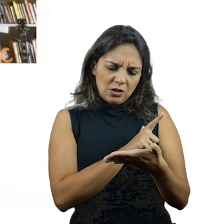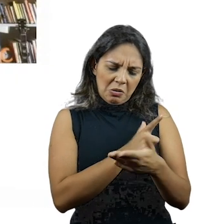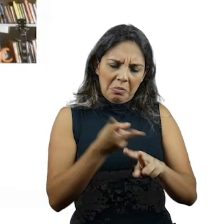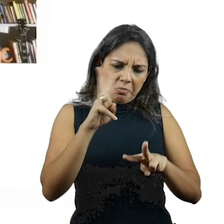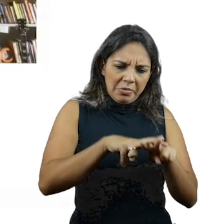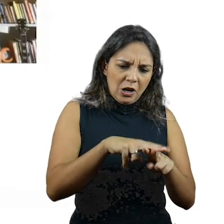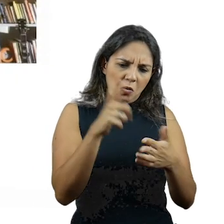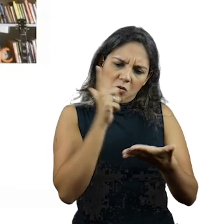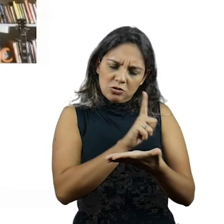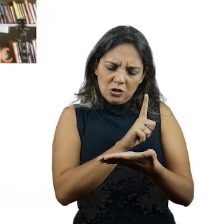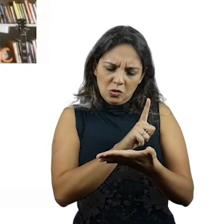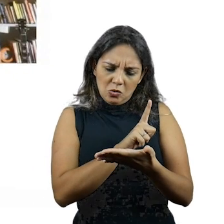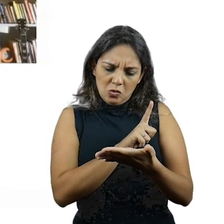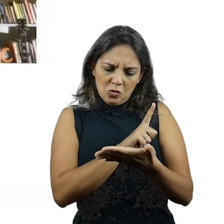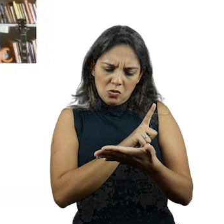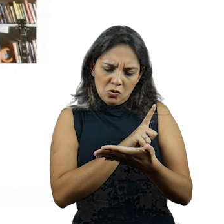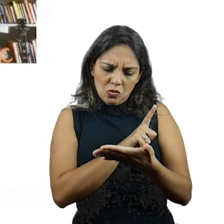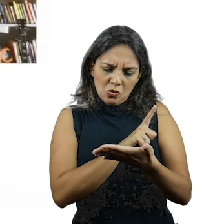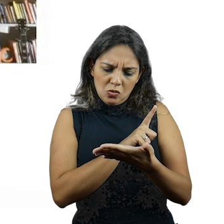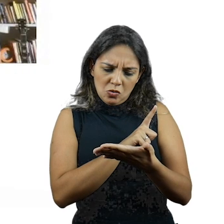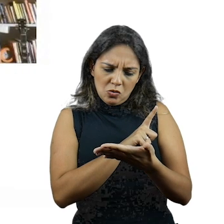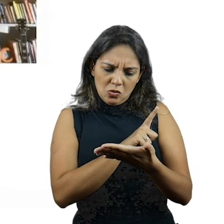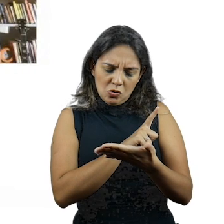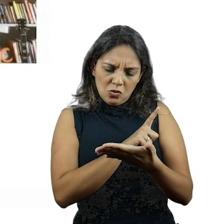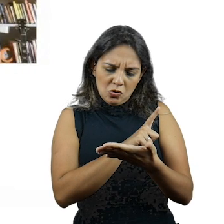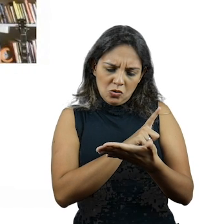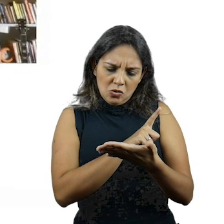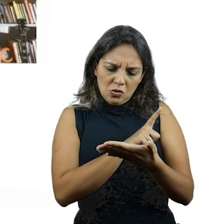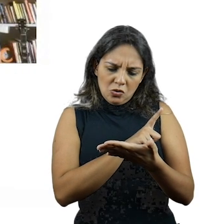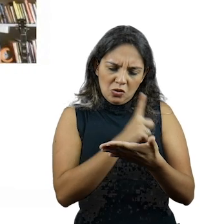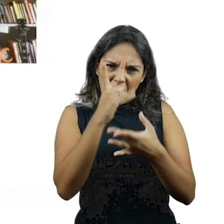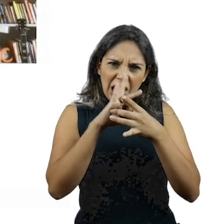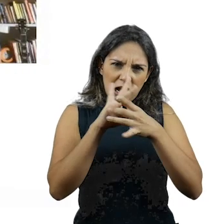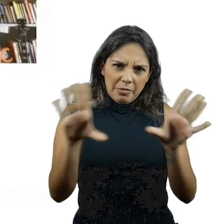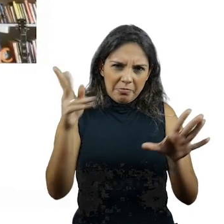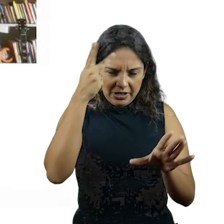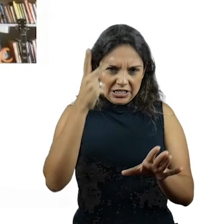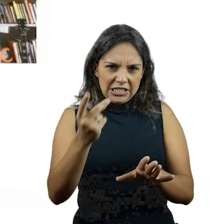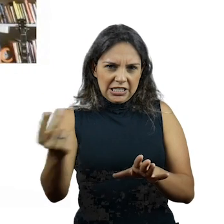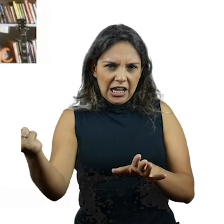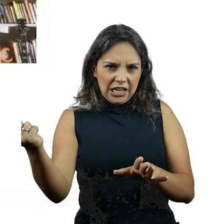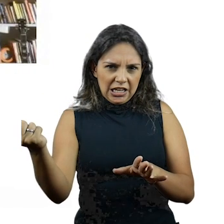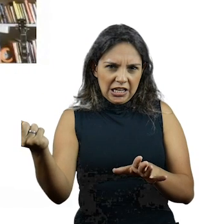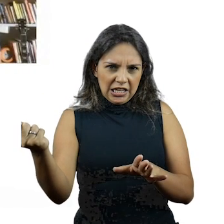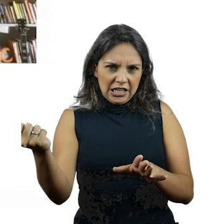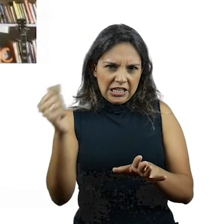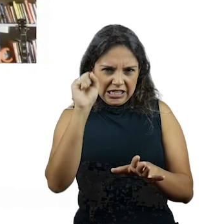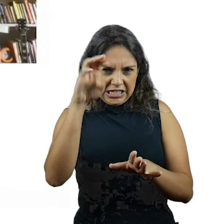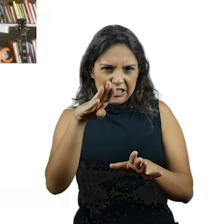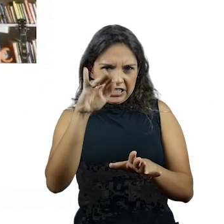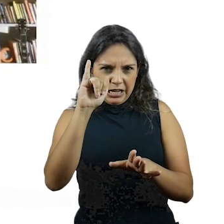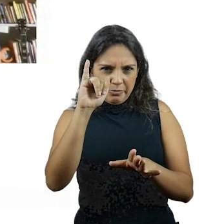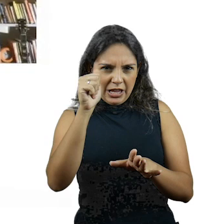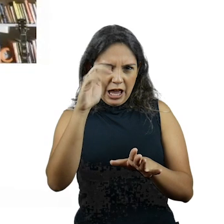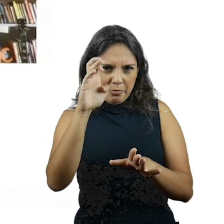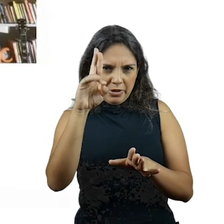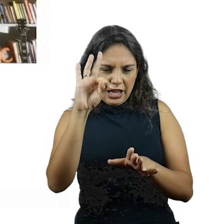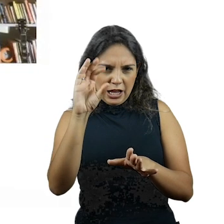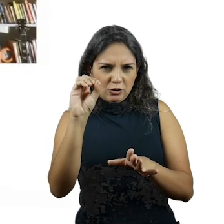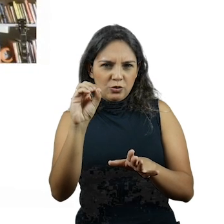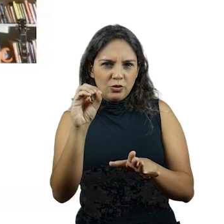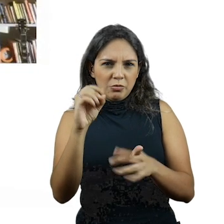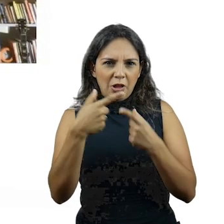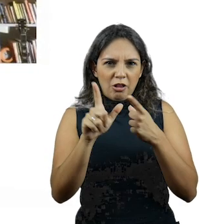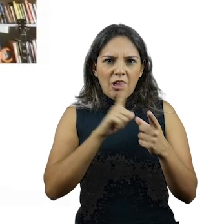e conseguiu uma liberação para sair no regime semiaberto, mas ele tinha participado de